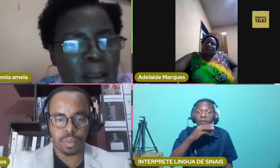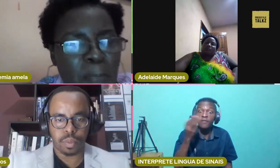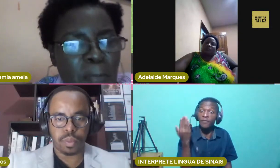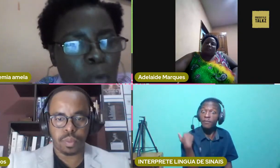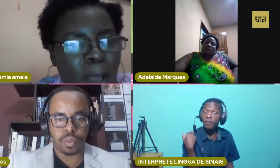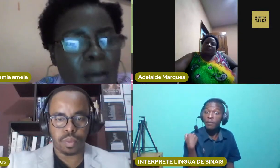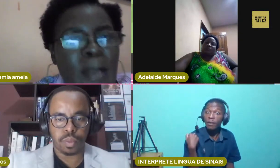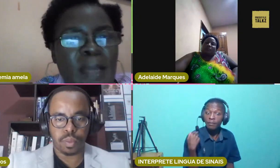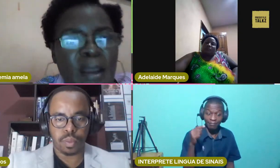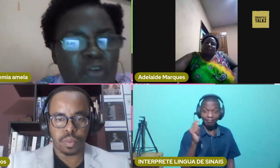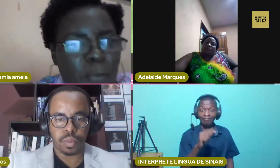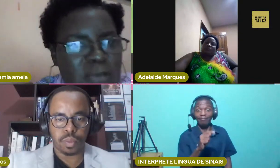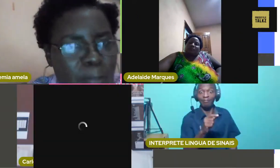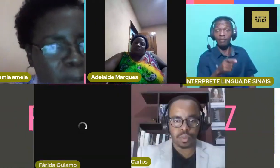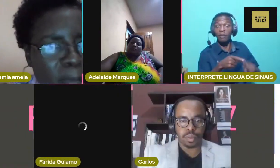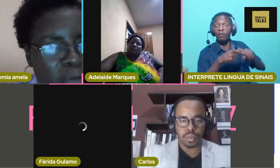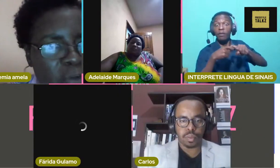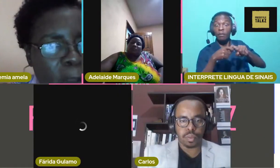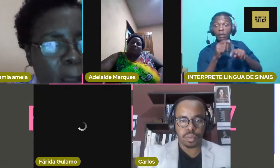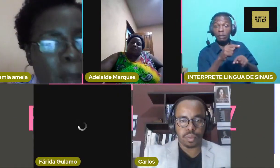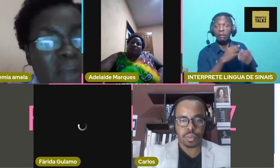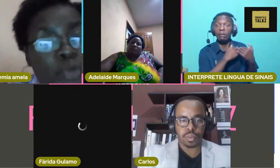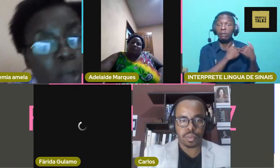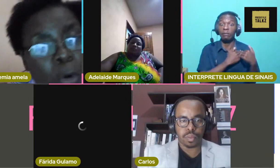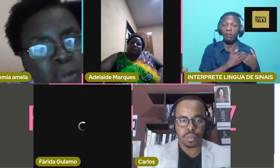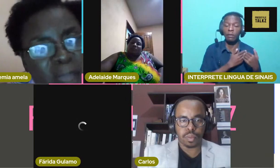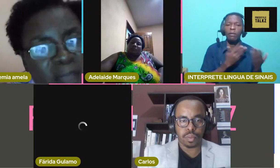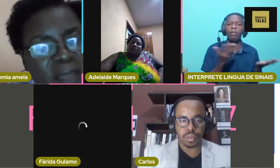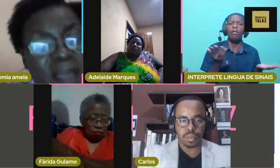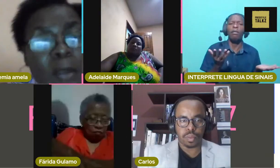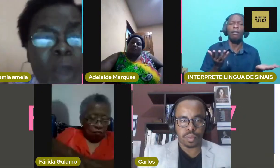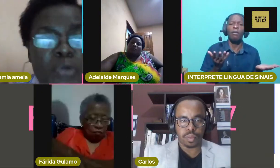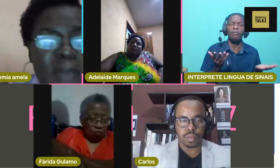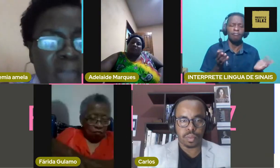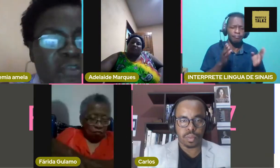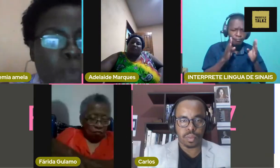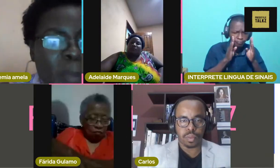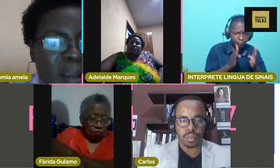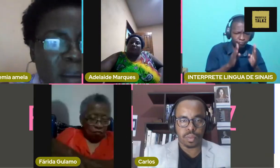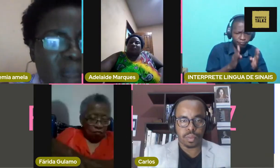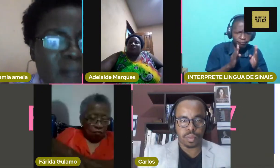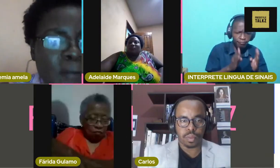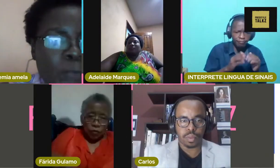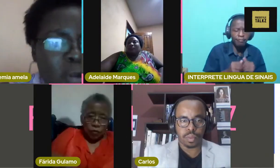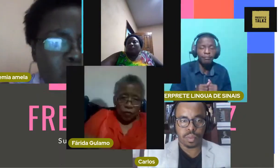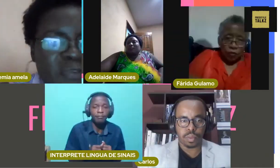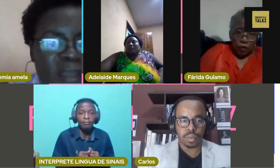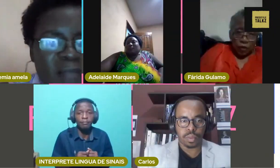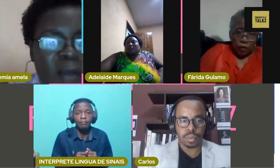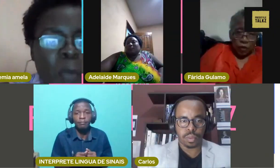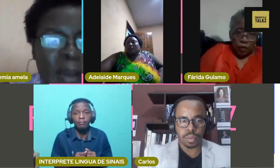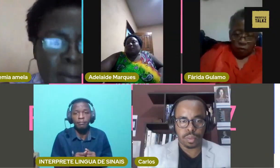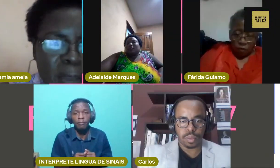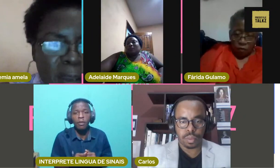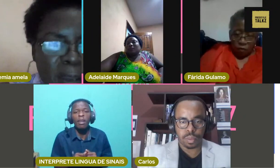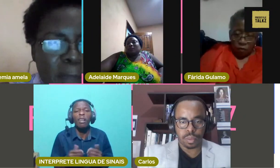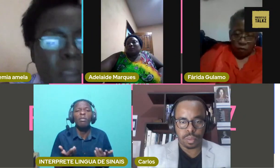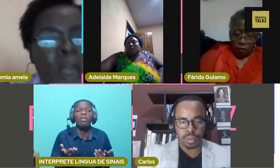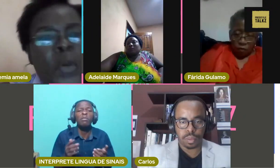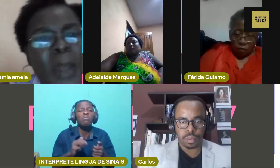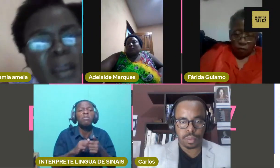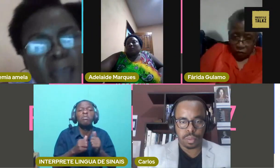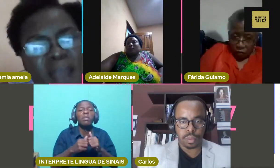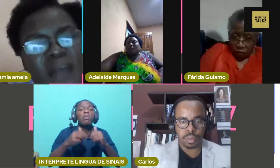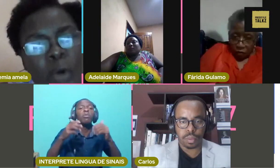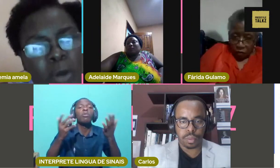família, em primeiro lugar, tem responsabilidade, mas o que acontece é que quando nasce uma criança com deficiência, uma rapariga,